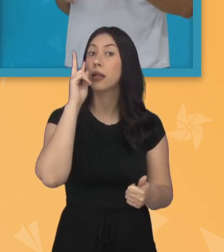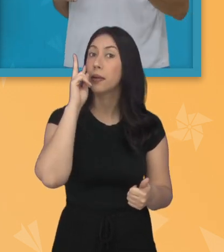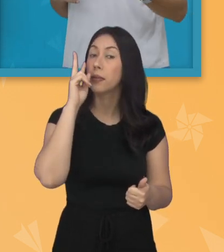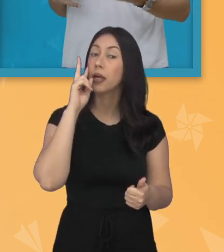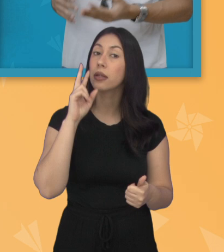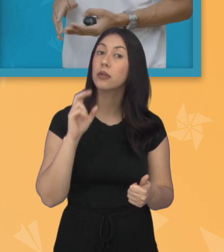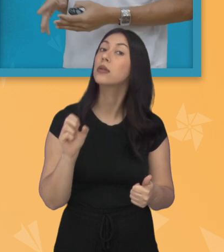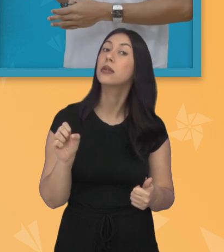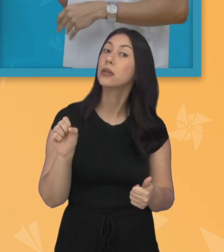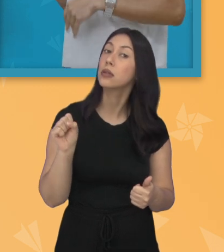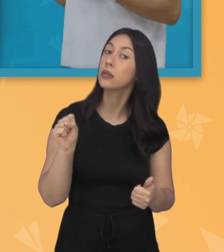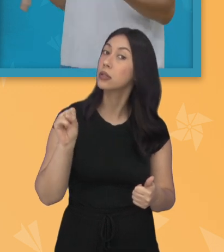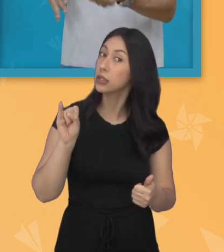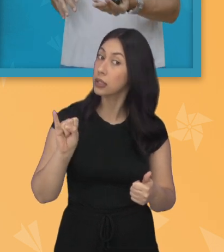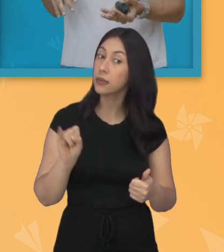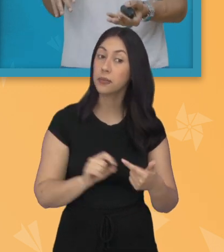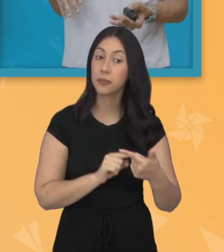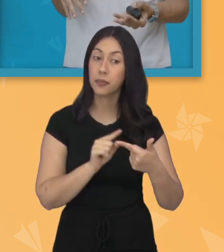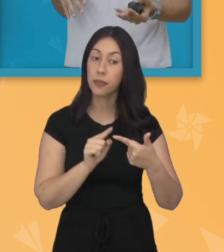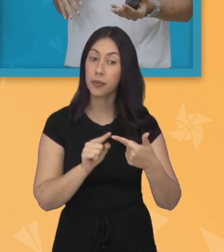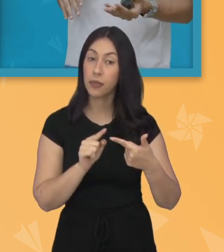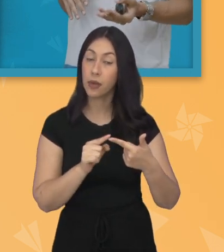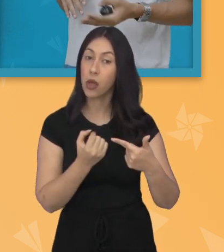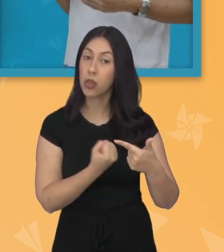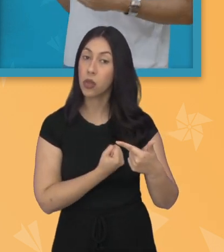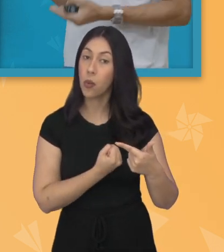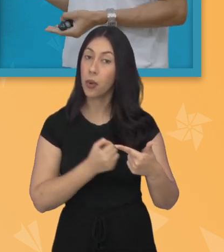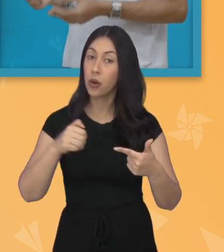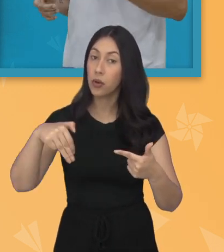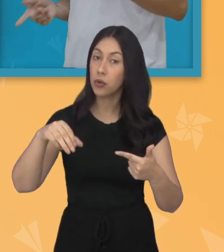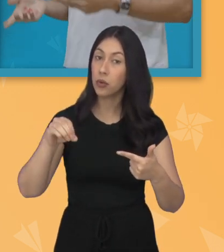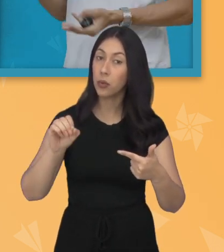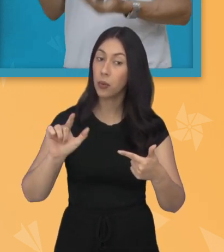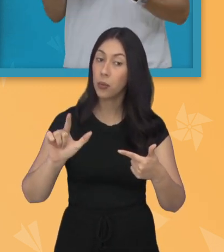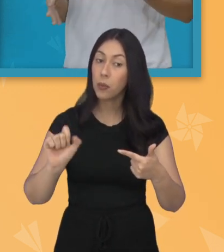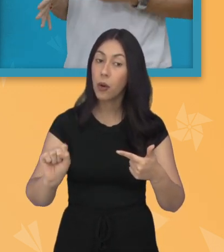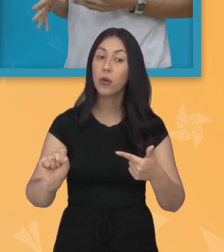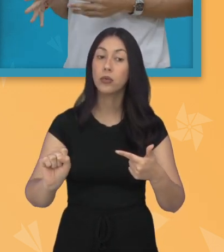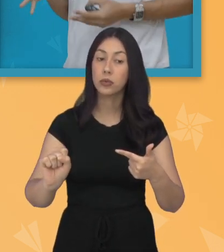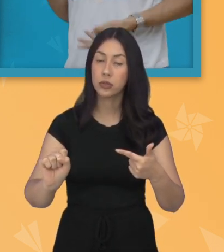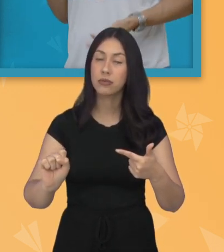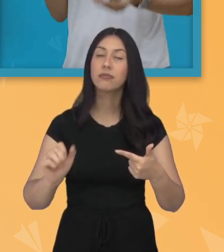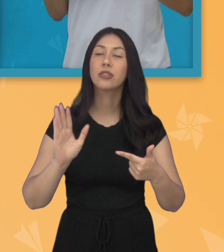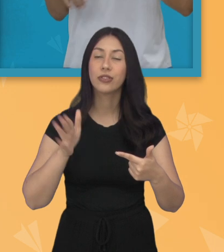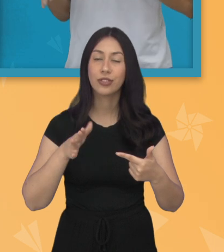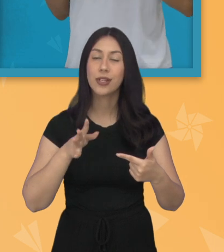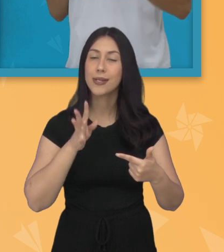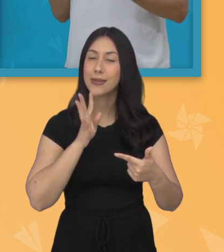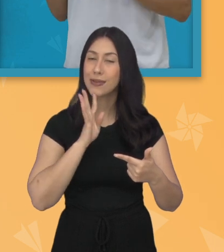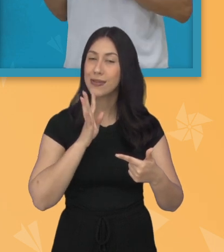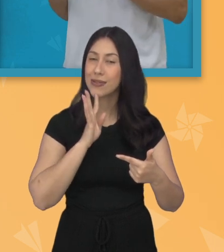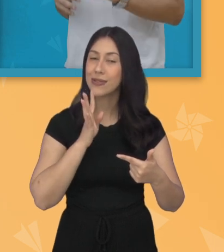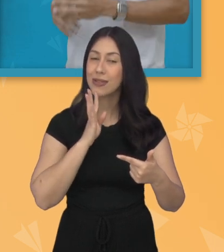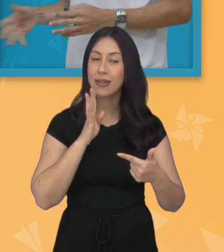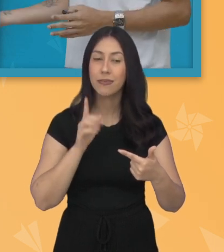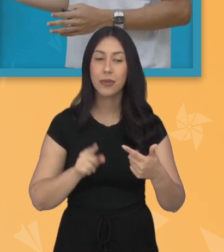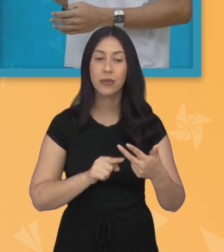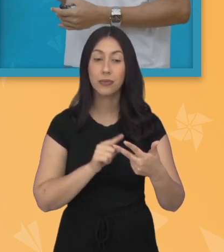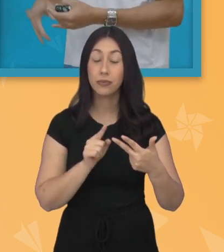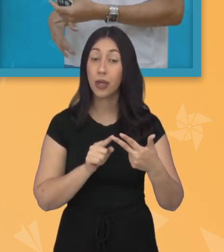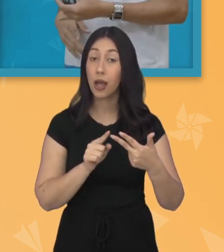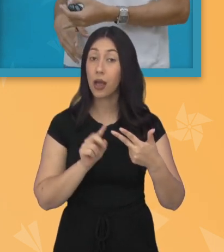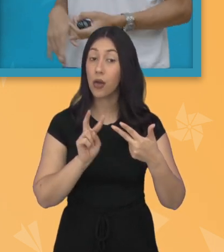do sistema internacional. Número de mols também, que a gente já viu também nas aulas anteriores, a gente viu constante de Avogadro e tudo